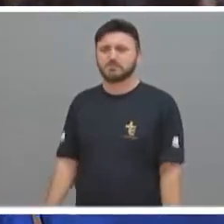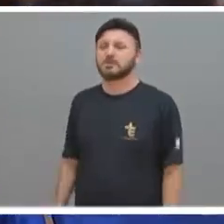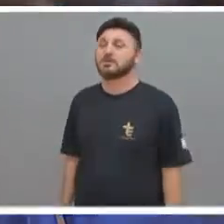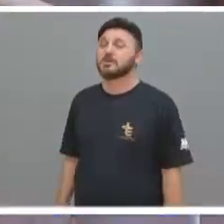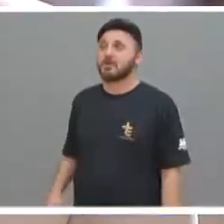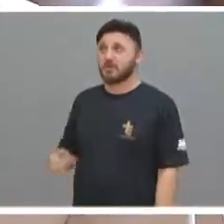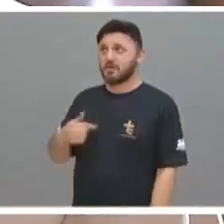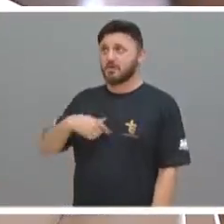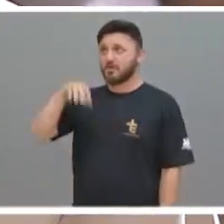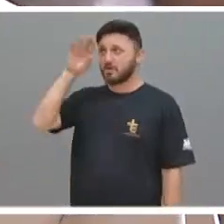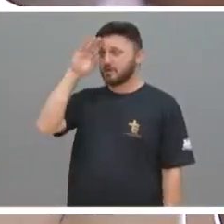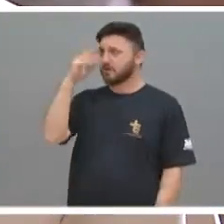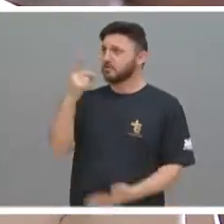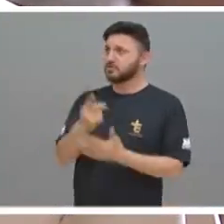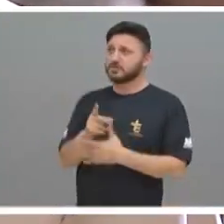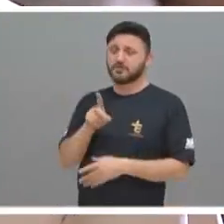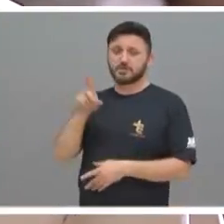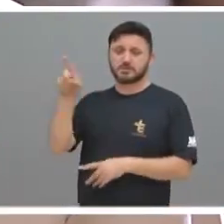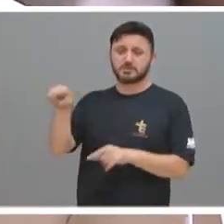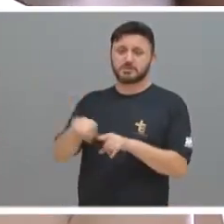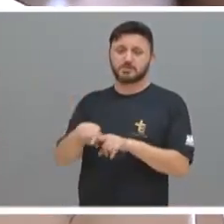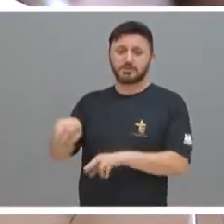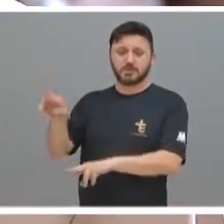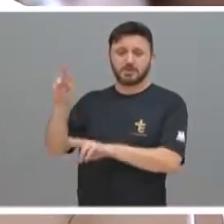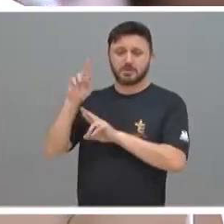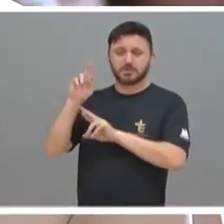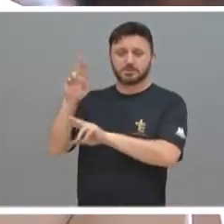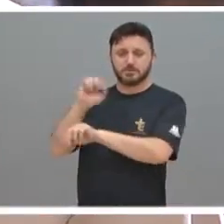Eu creio e espero,